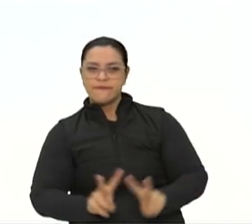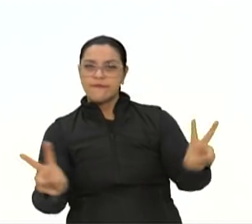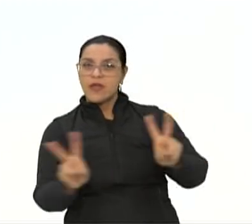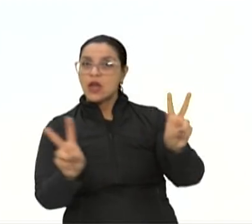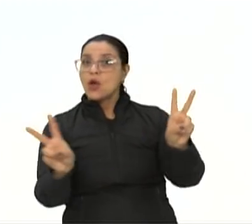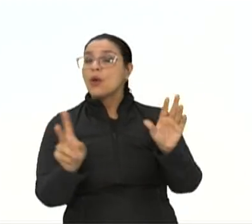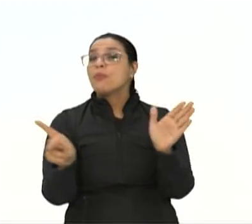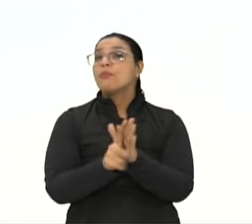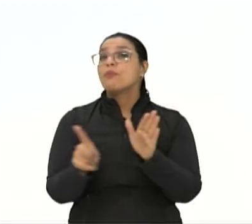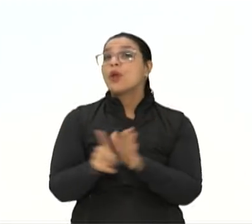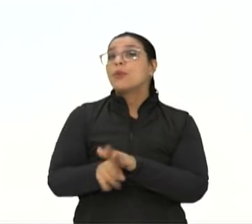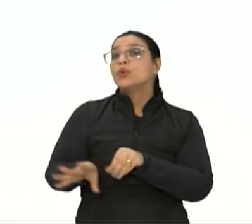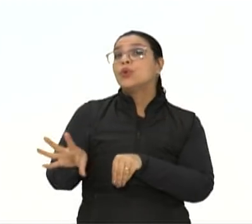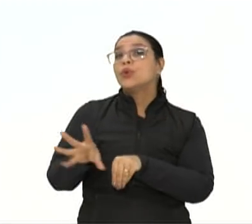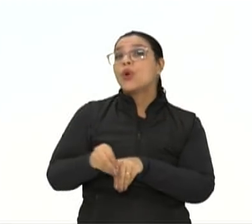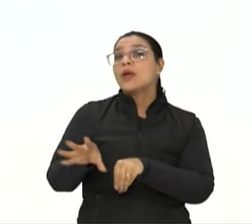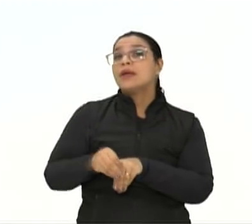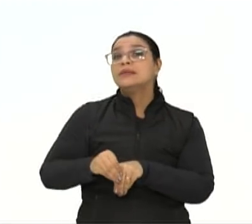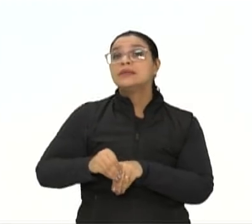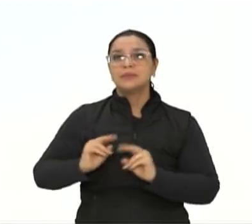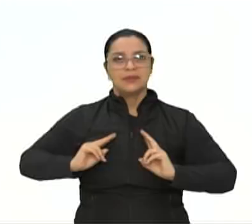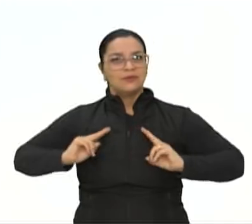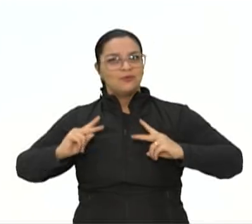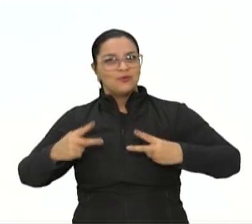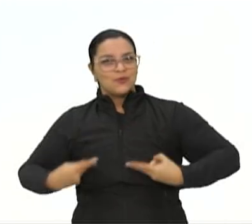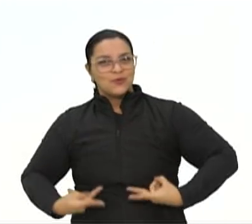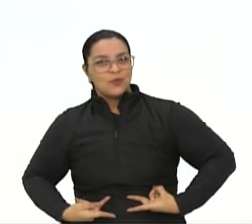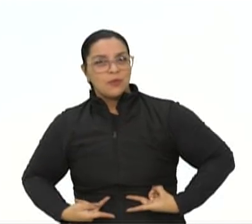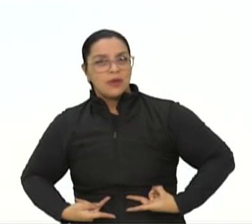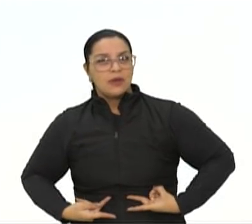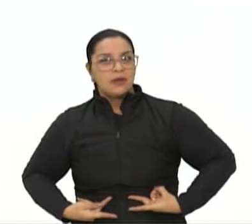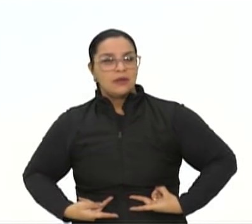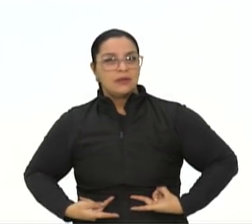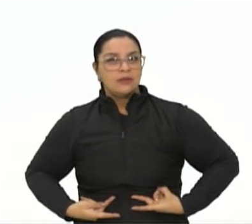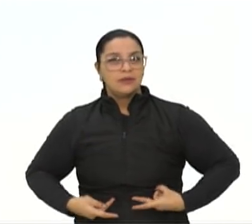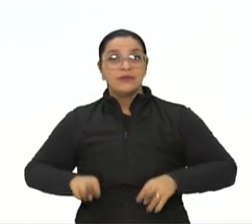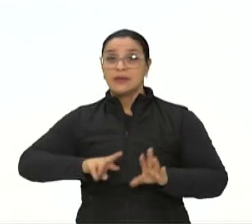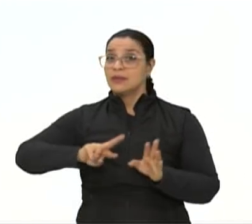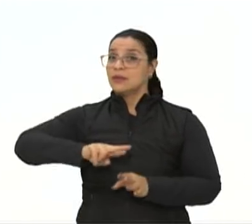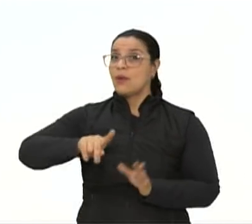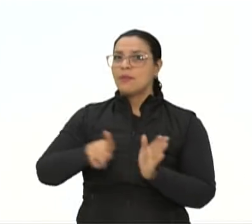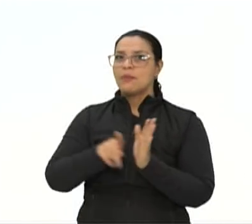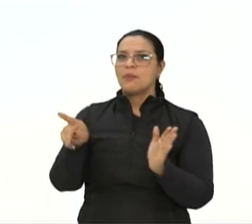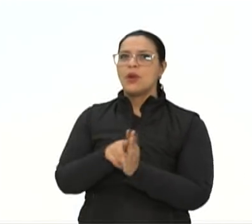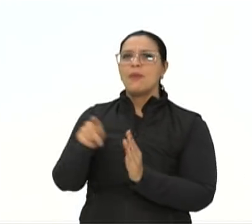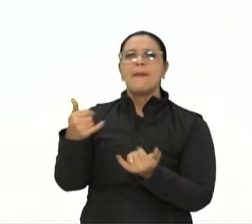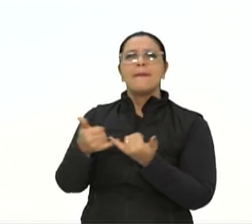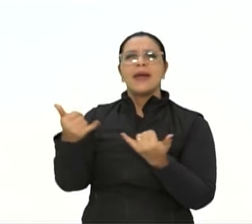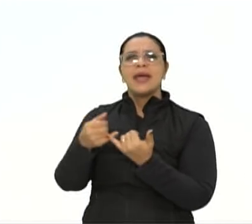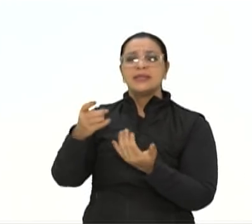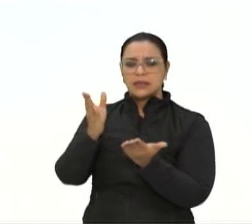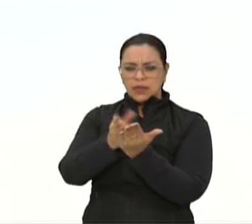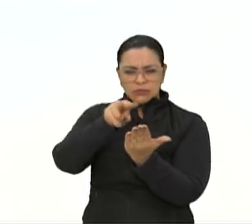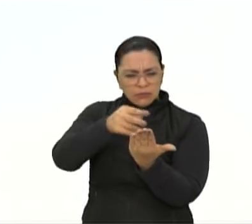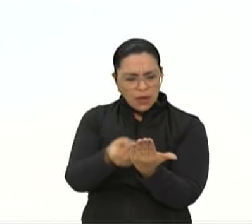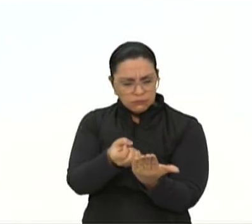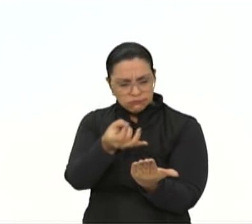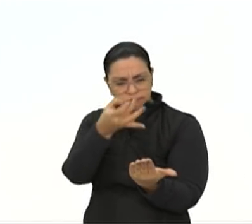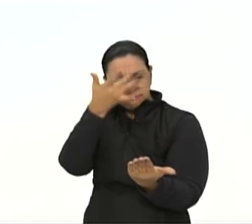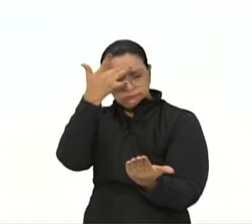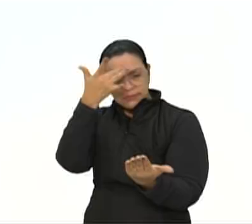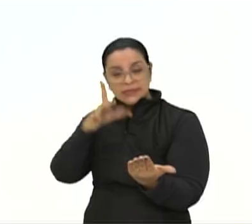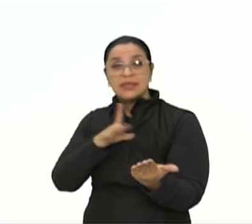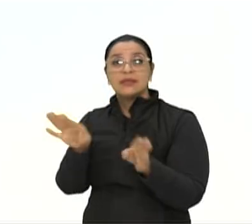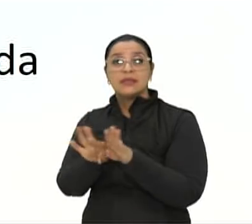do conhecimento humano, conquistado pelo ser humano, não mais o suposto conhecimento revelado, né, pela palavra de Deus, que era o que